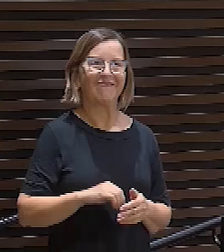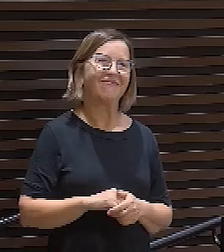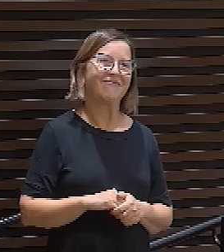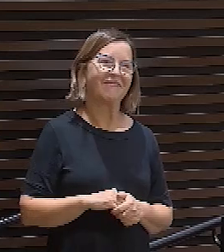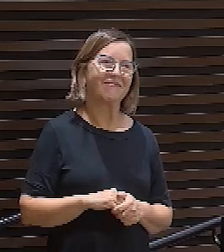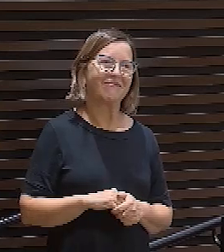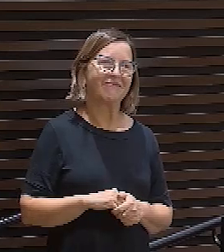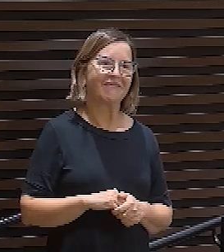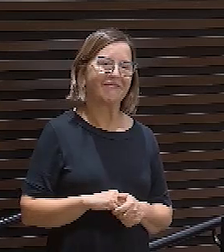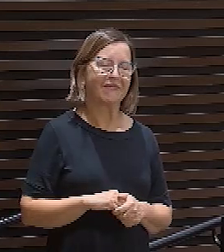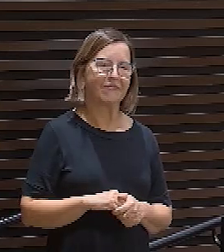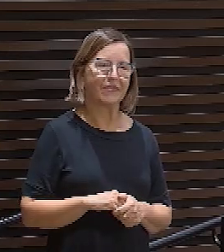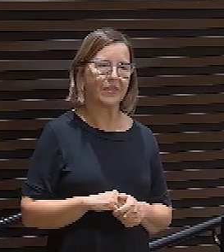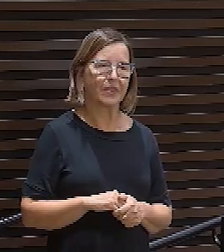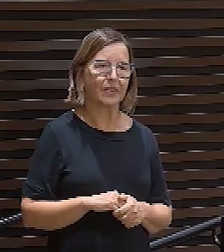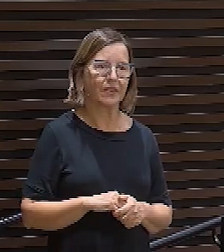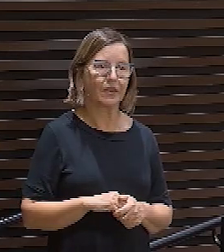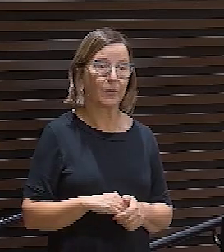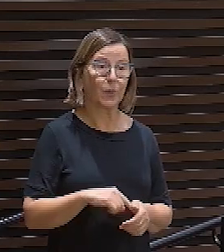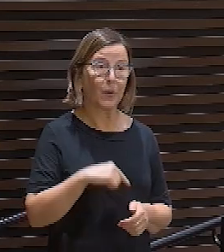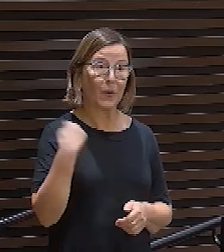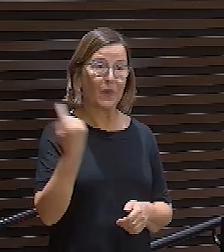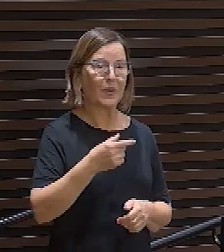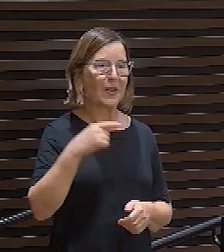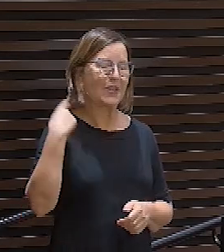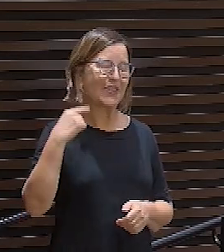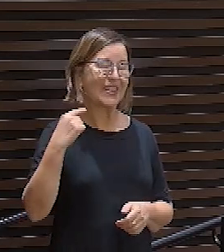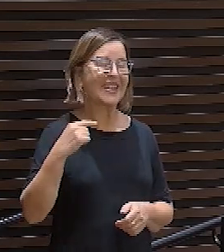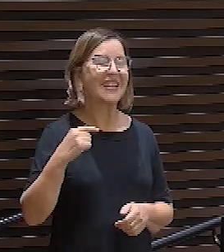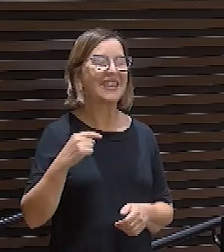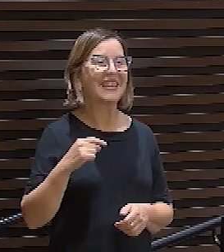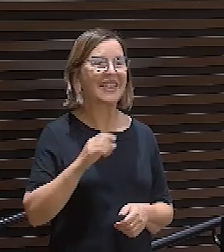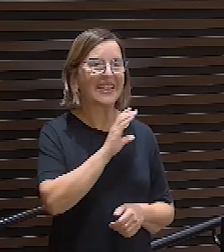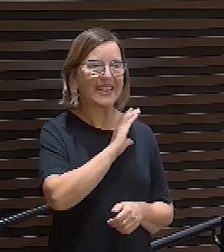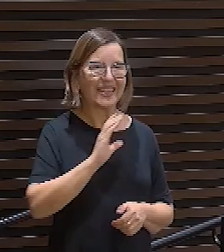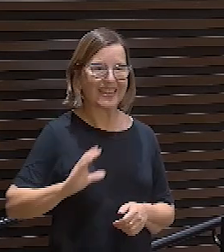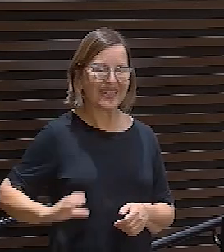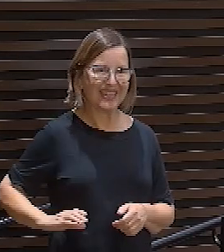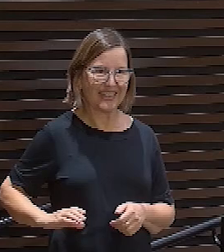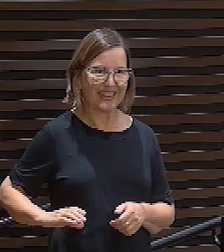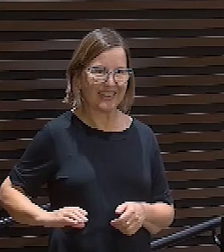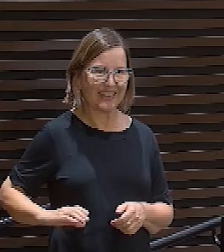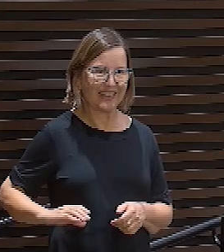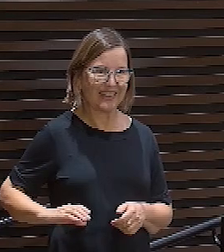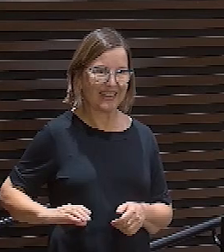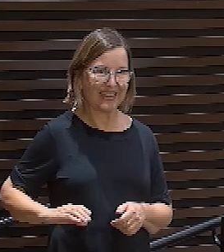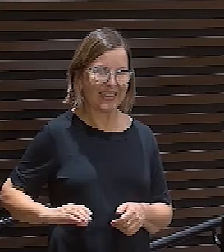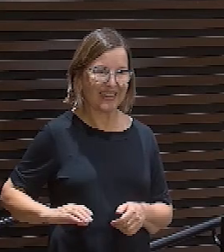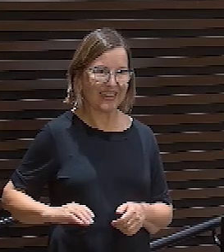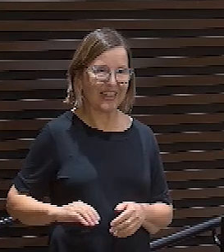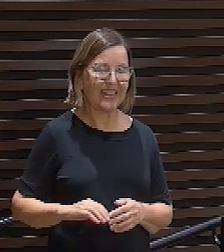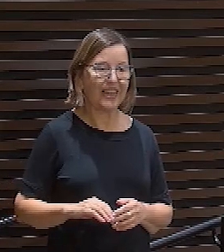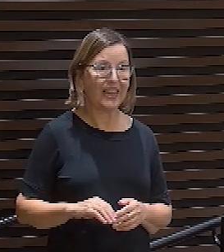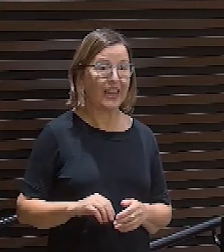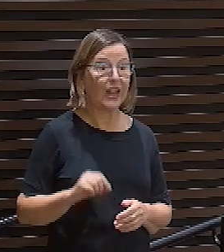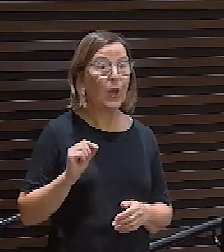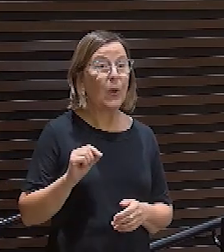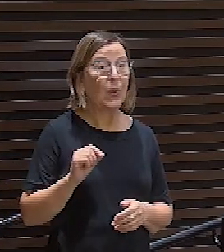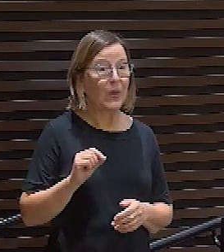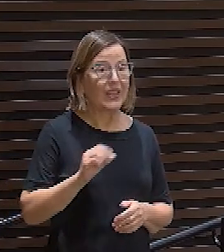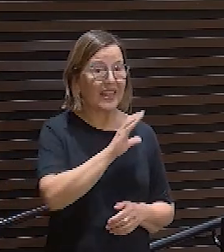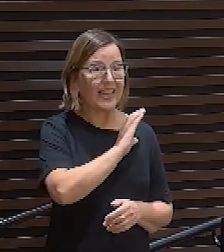Então, o nosso advogado é Cristo. O que ele conquistar naquele tribunal, ele vai conquistar em nosso